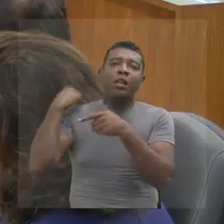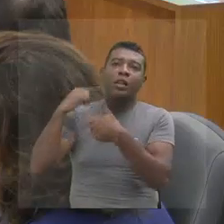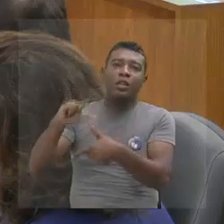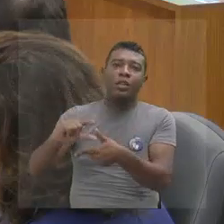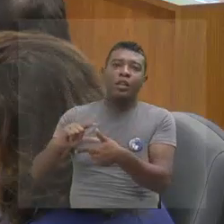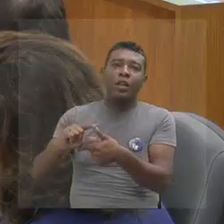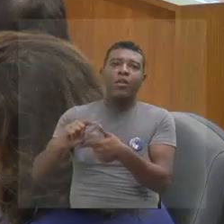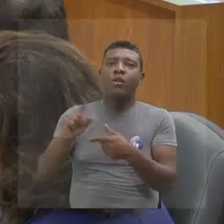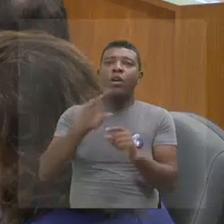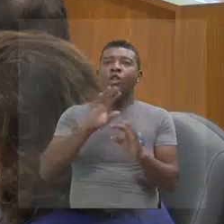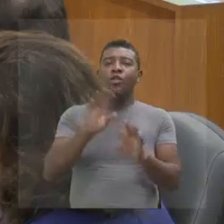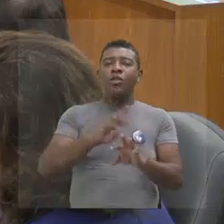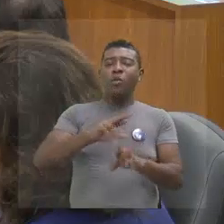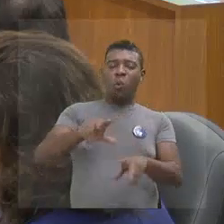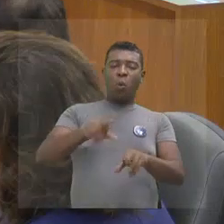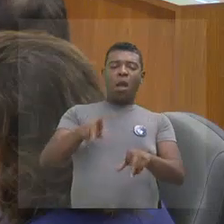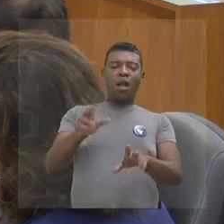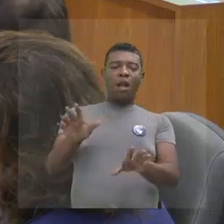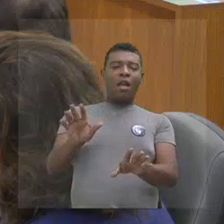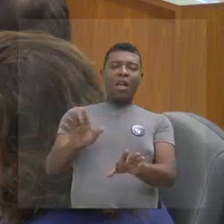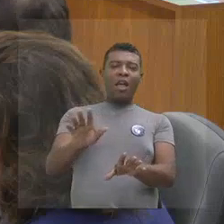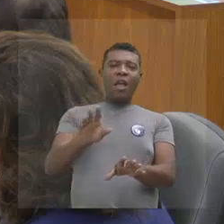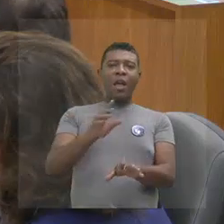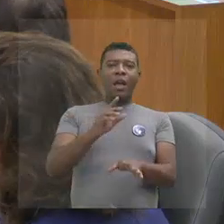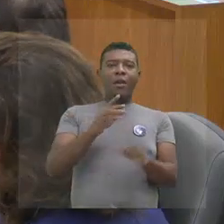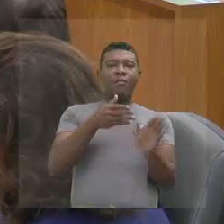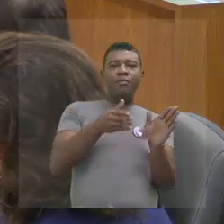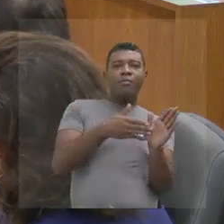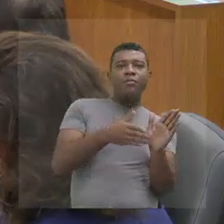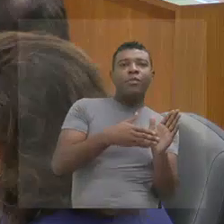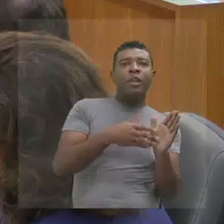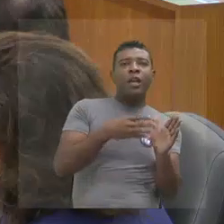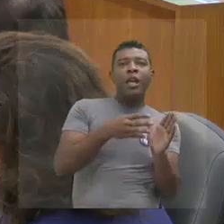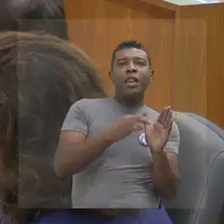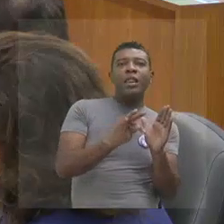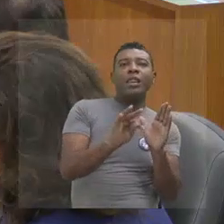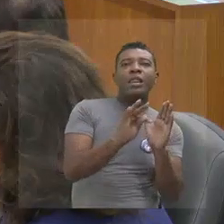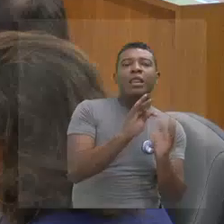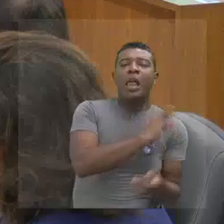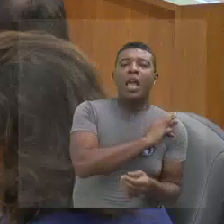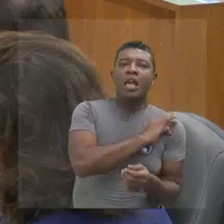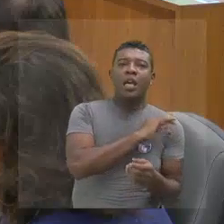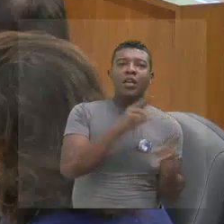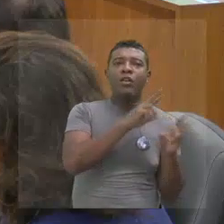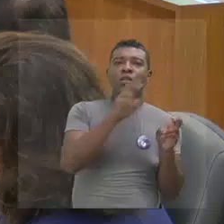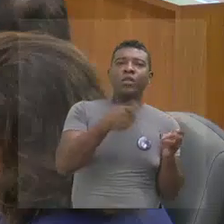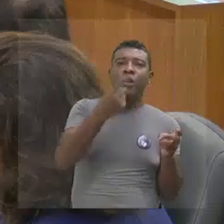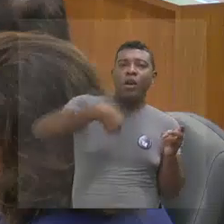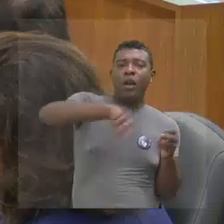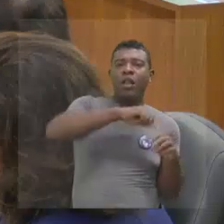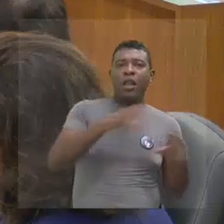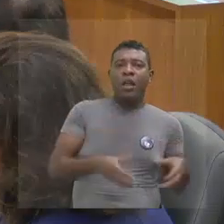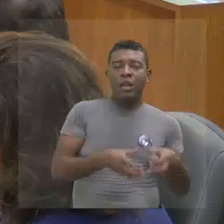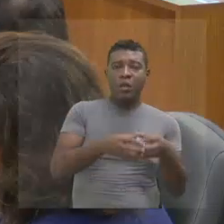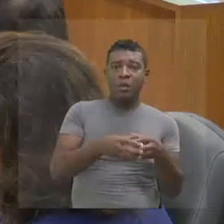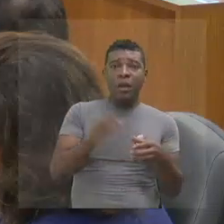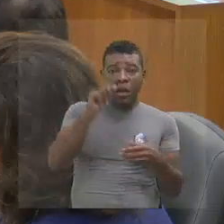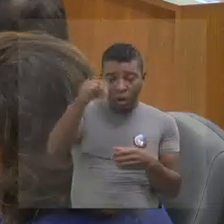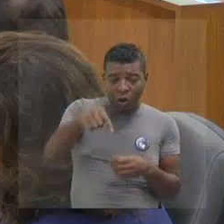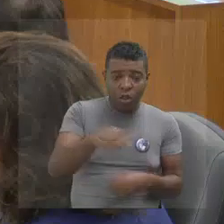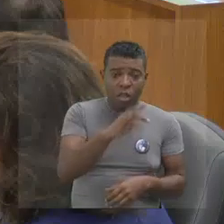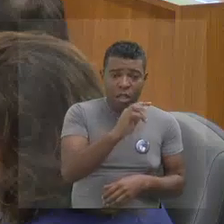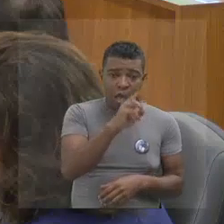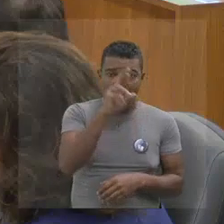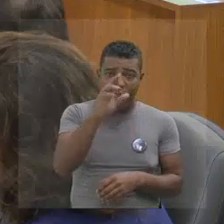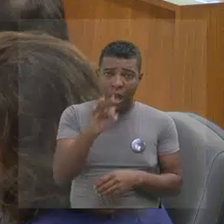parecer técnico da nossa equipe sobre a análise de impacto ambiental e Controle Ambiental estabelecido hoje no trf6